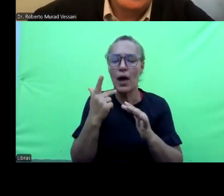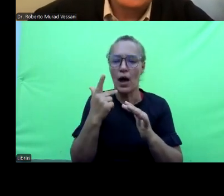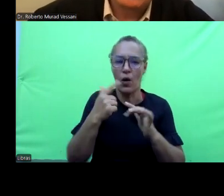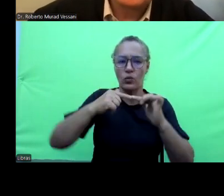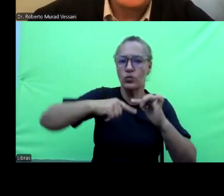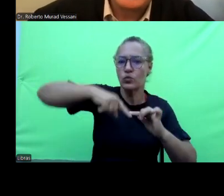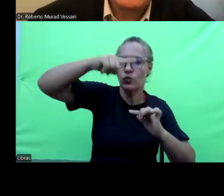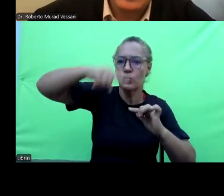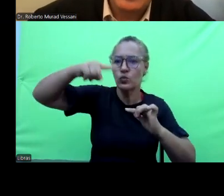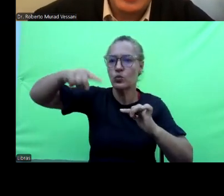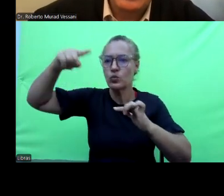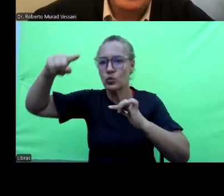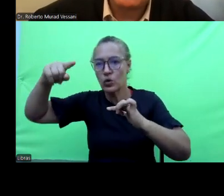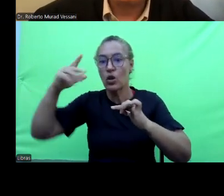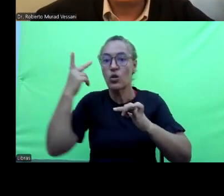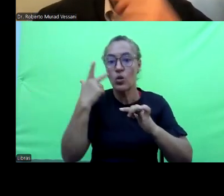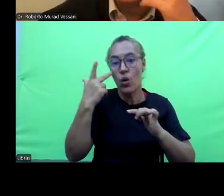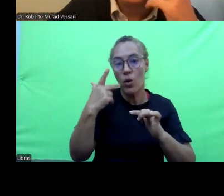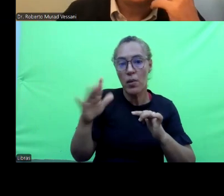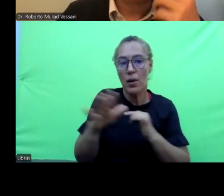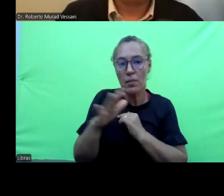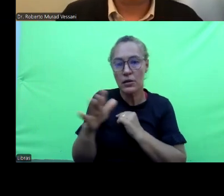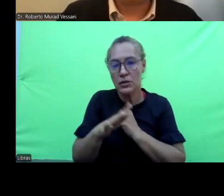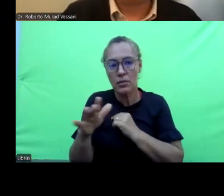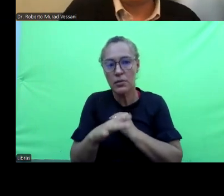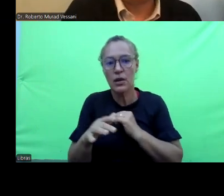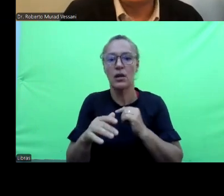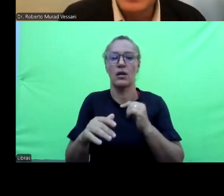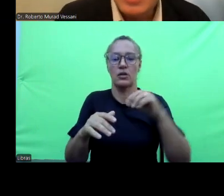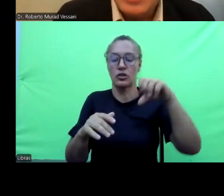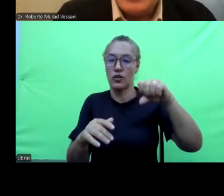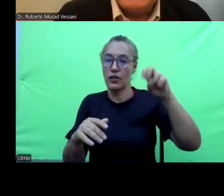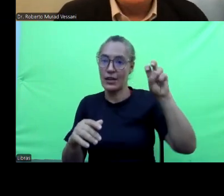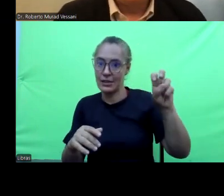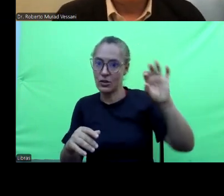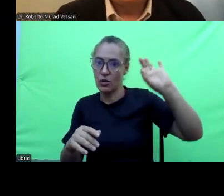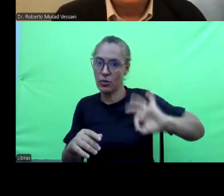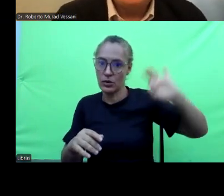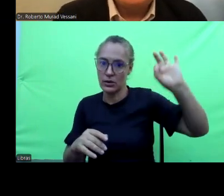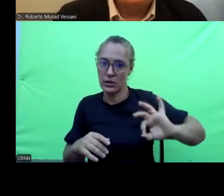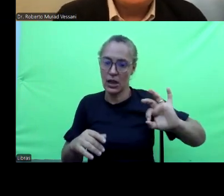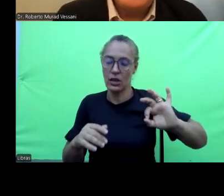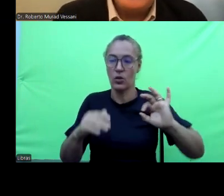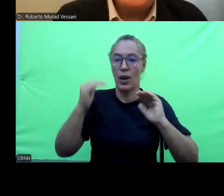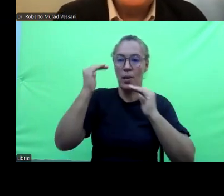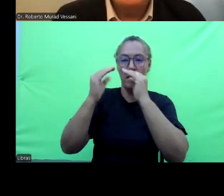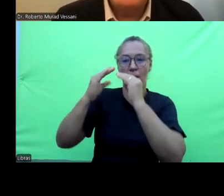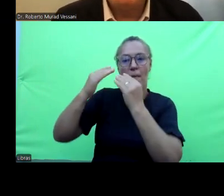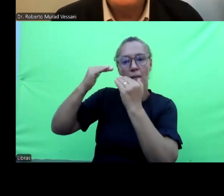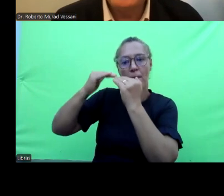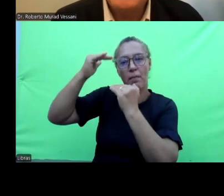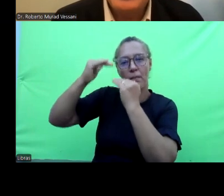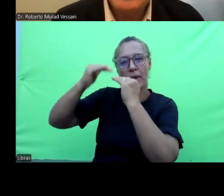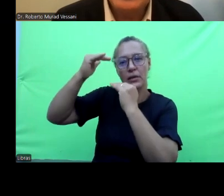na população considerada normal. Então, 95% da população tem a pressão do olho entre 10